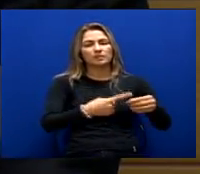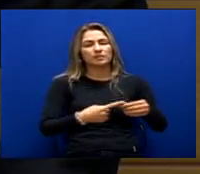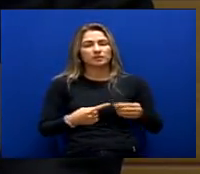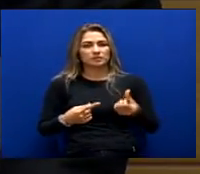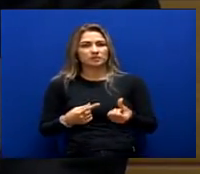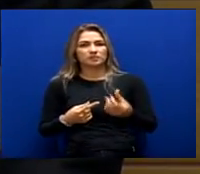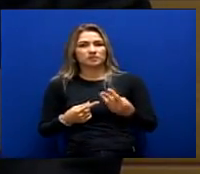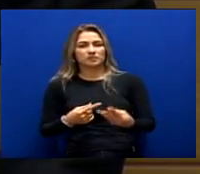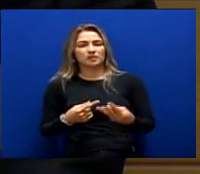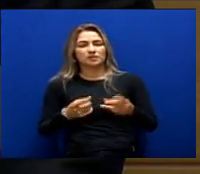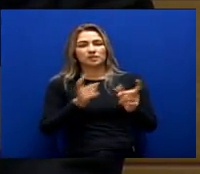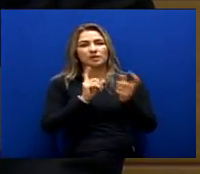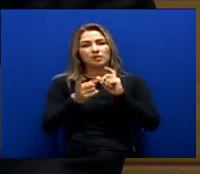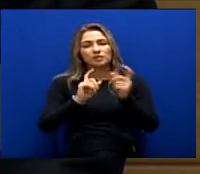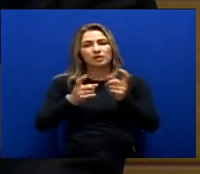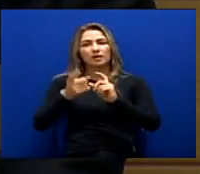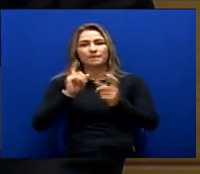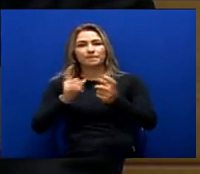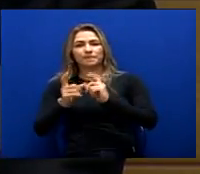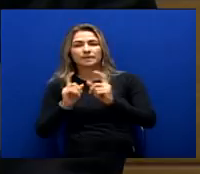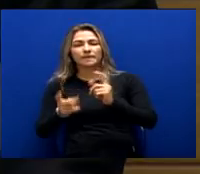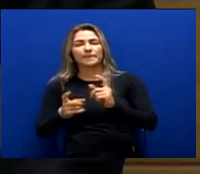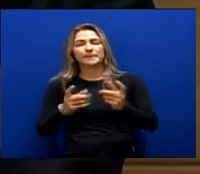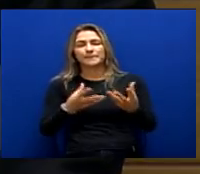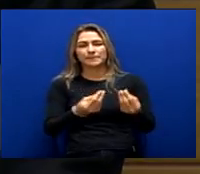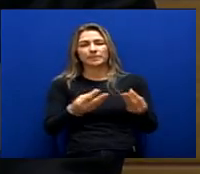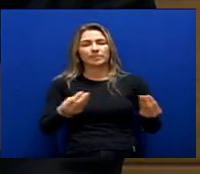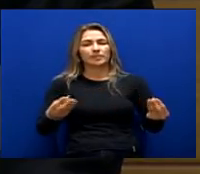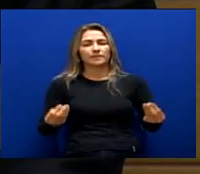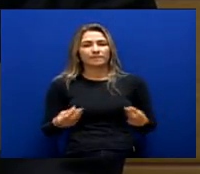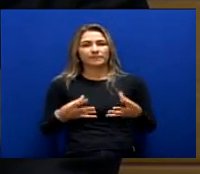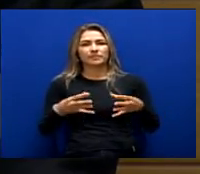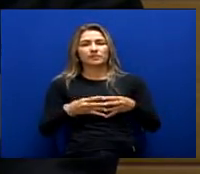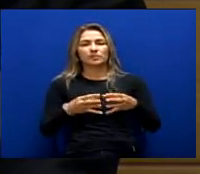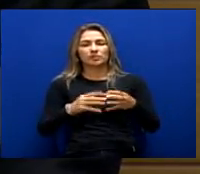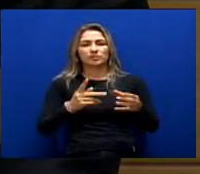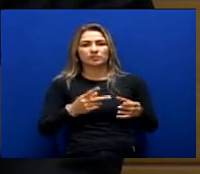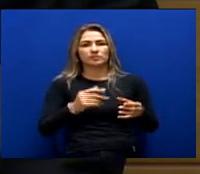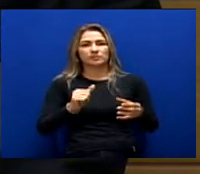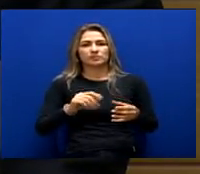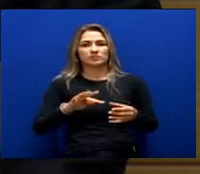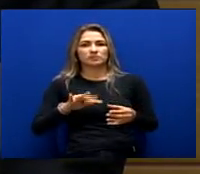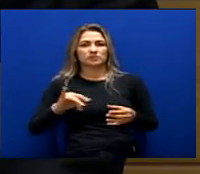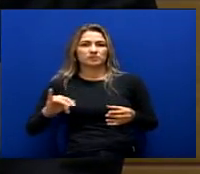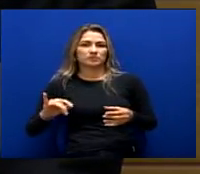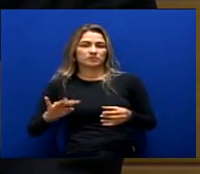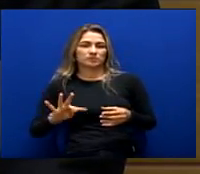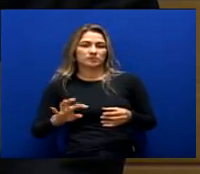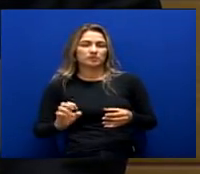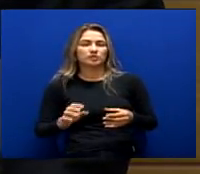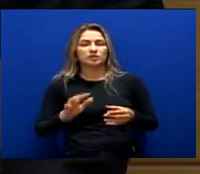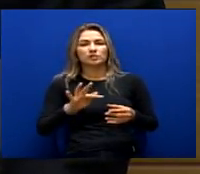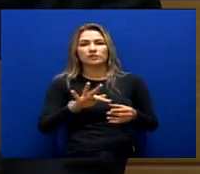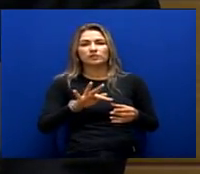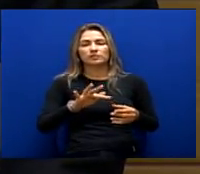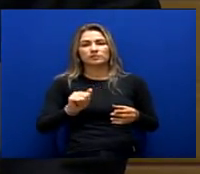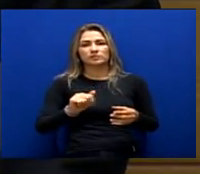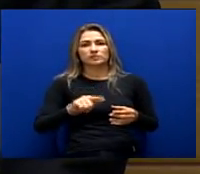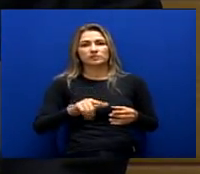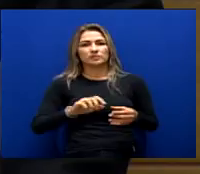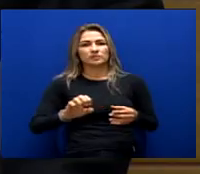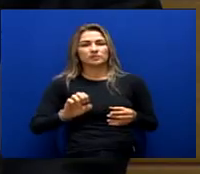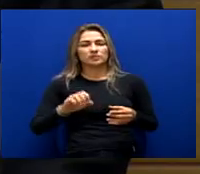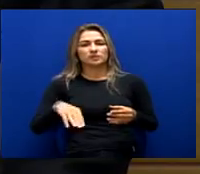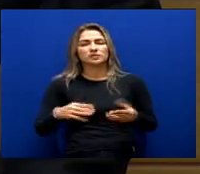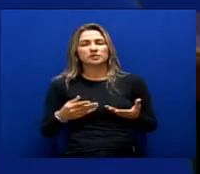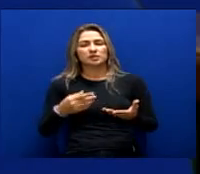reuniões de comissão bipartite do cosenza os grupos condutores e de certos para fazer é para negociar com o